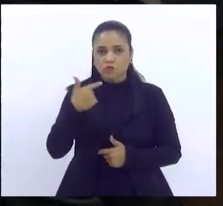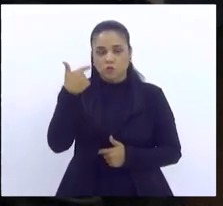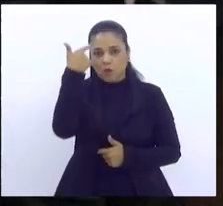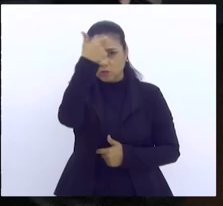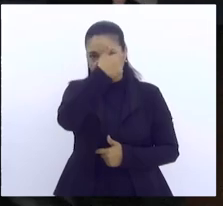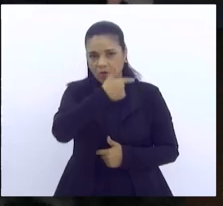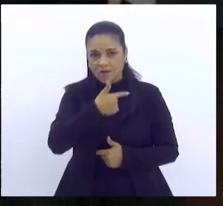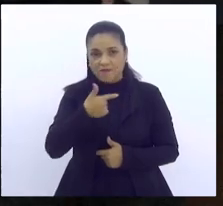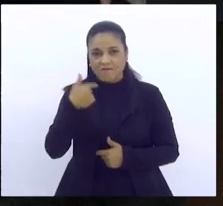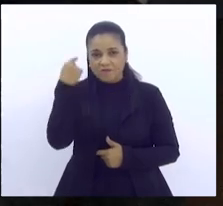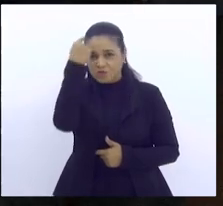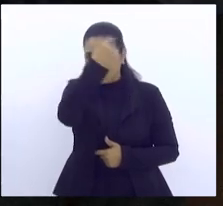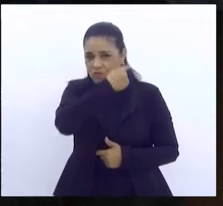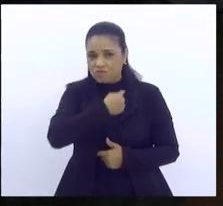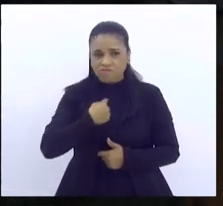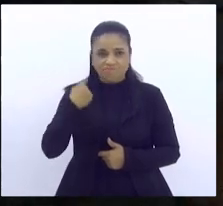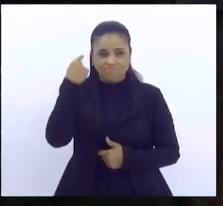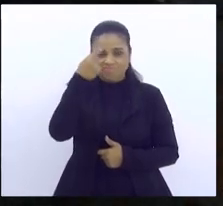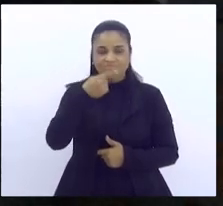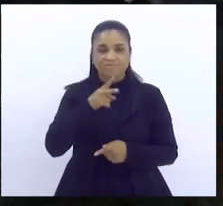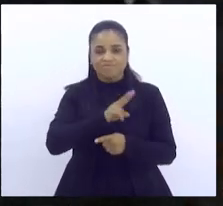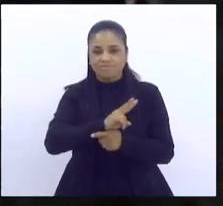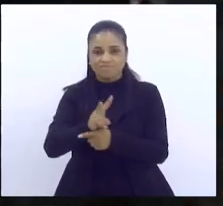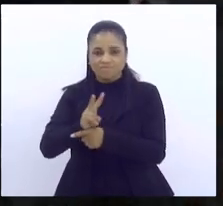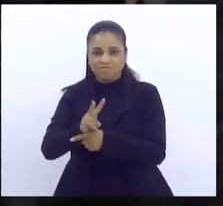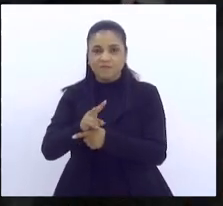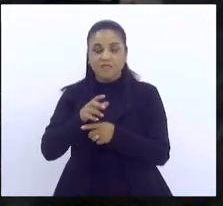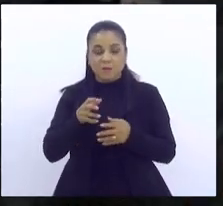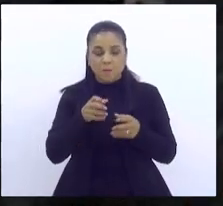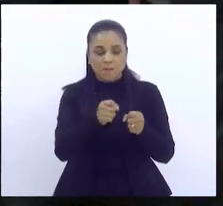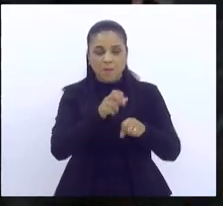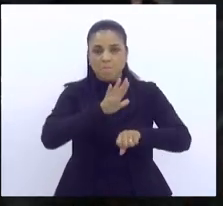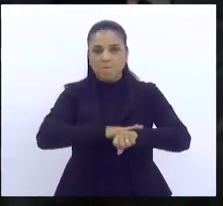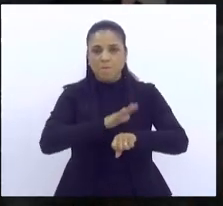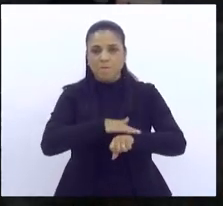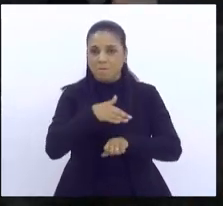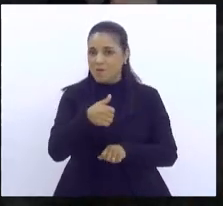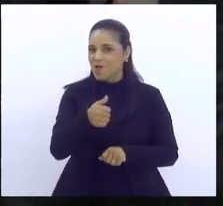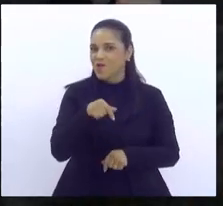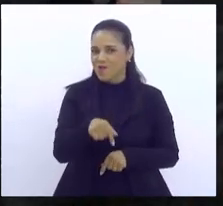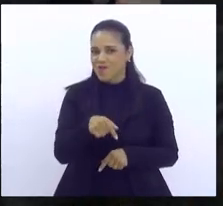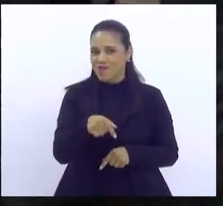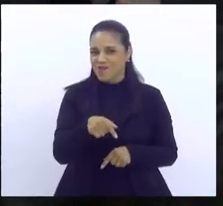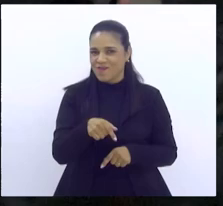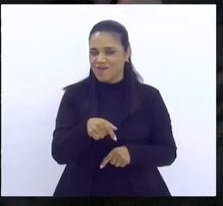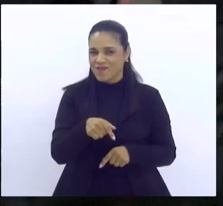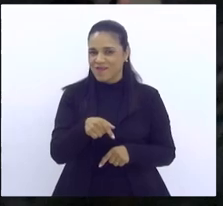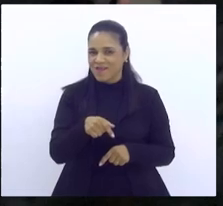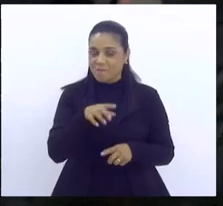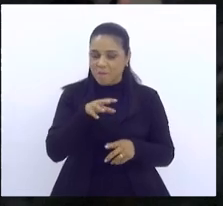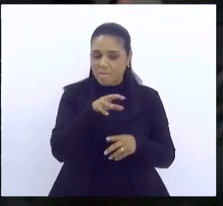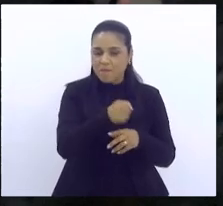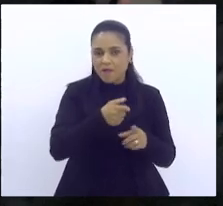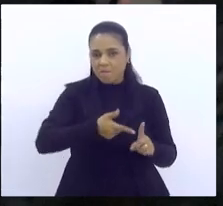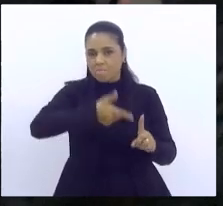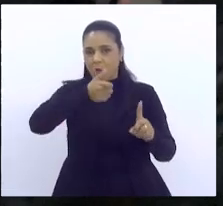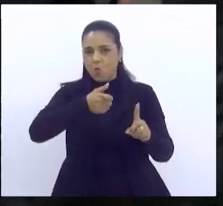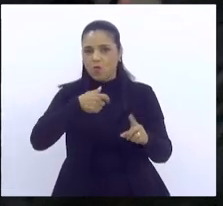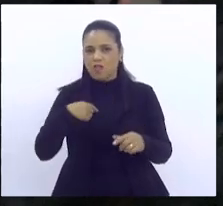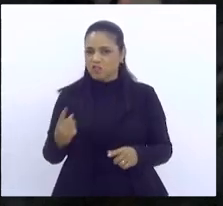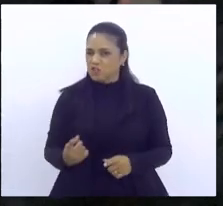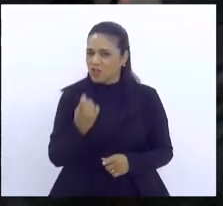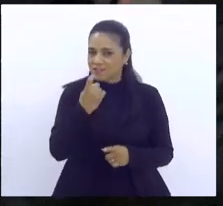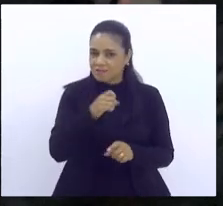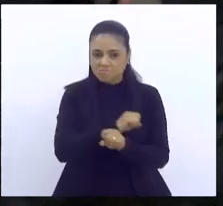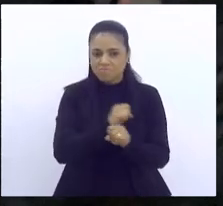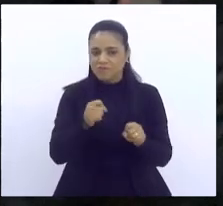24 horas. Porque já chegou que eles querem me pegar no melhor momento. Mas mesmo se eu estiver ali, mesmo se seja sozinho, não vai ser moleza para